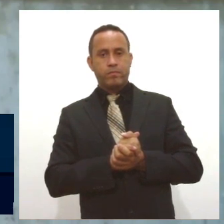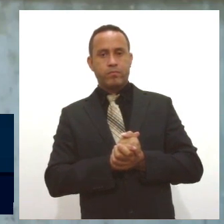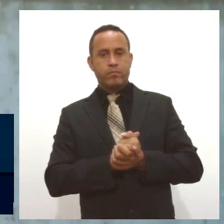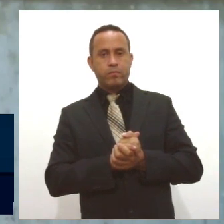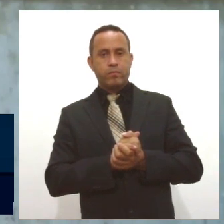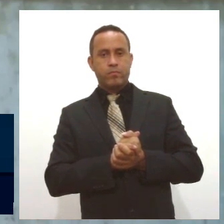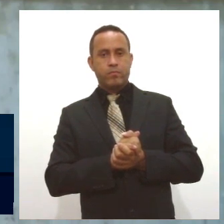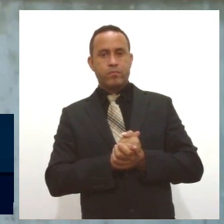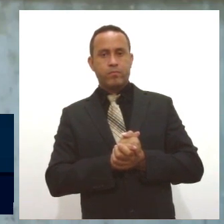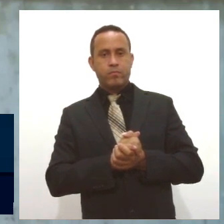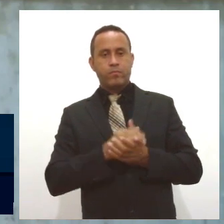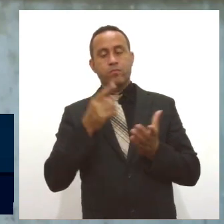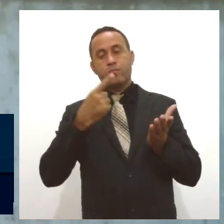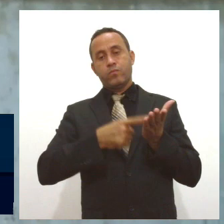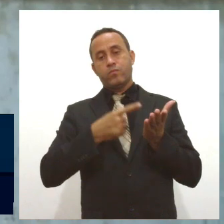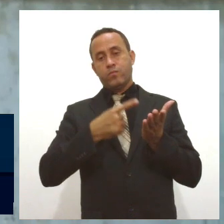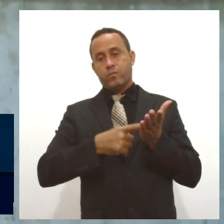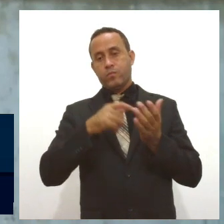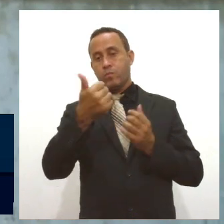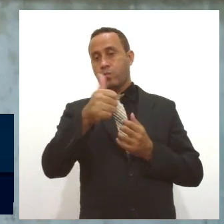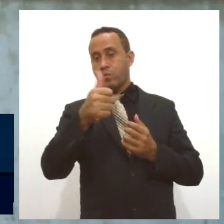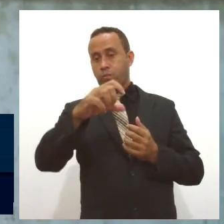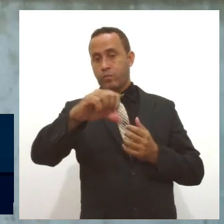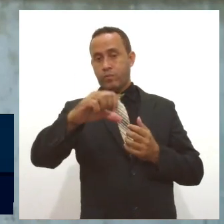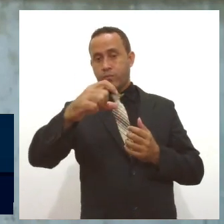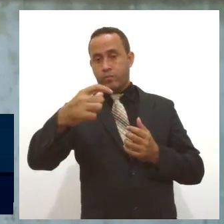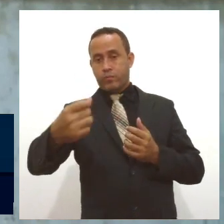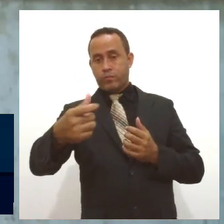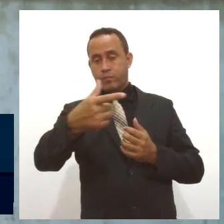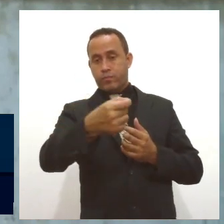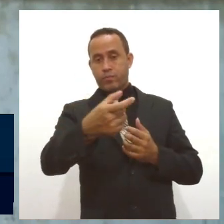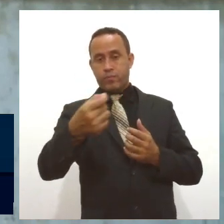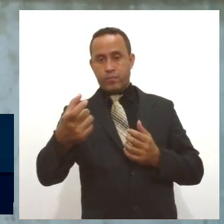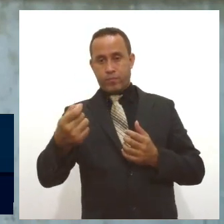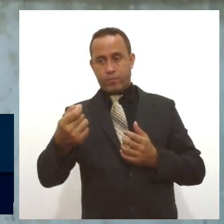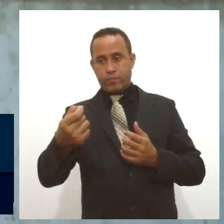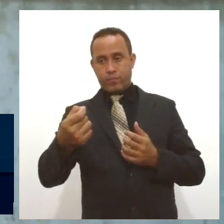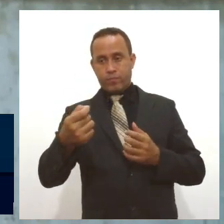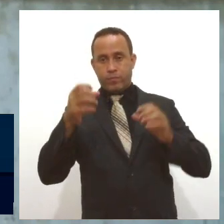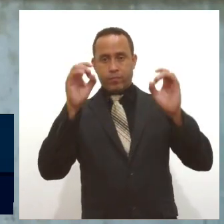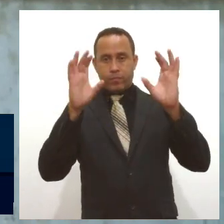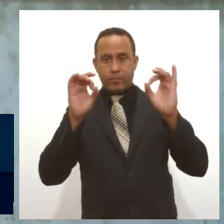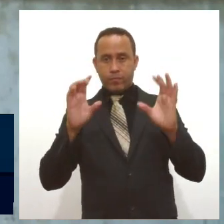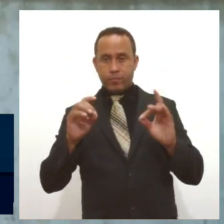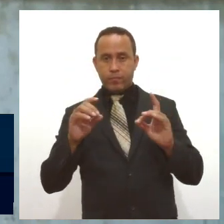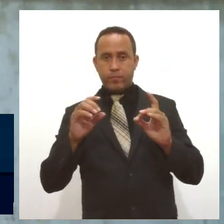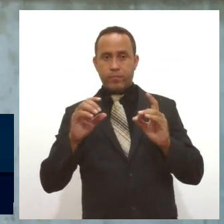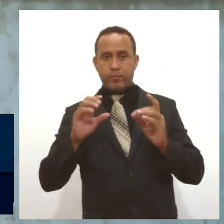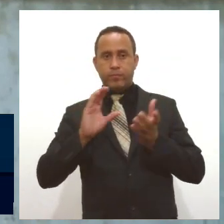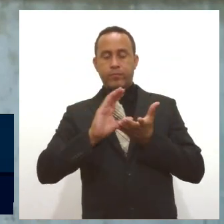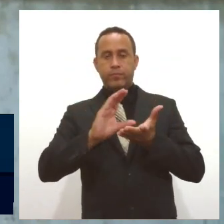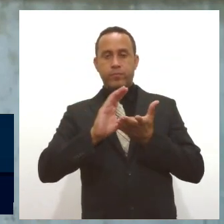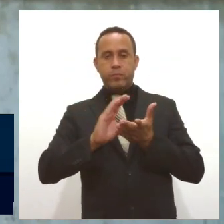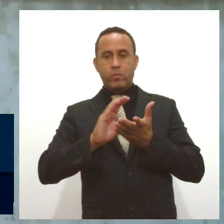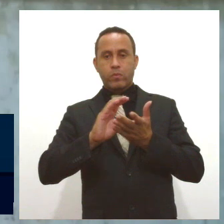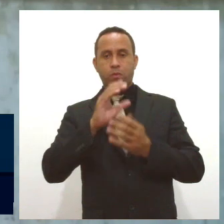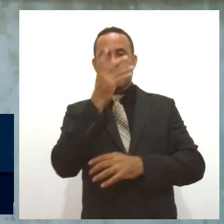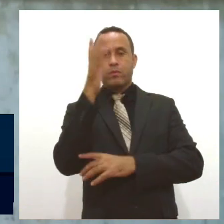Comunico que, de acordo com o requerimento número 1198/2020, o Superintendente Especial de Recursos Hídricos e Meio